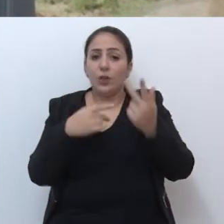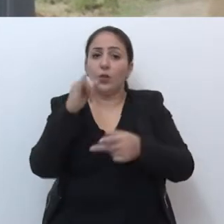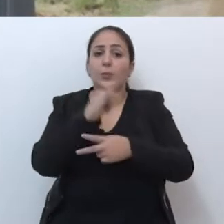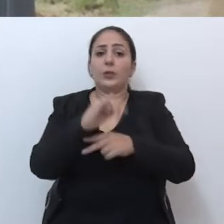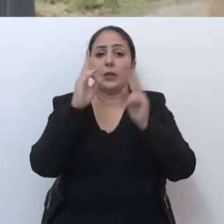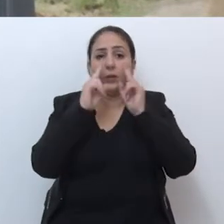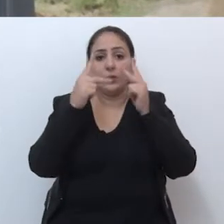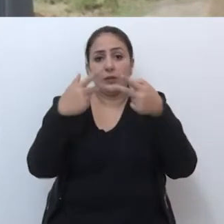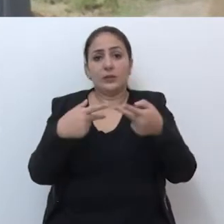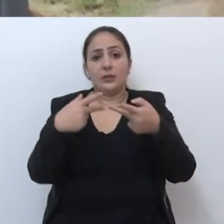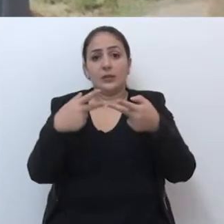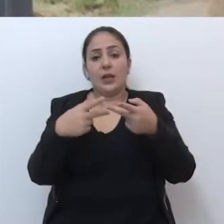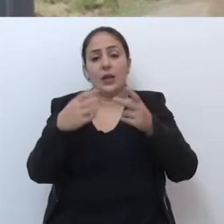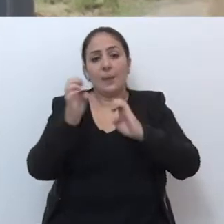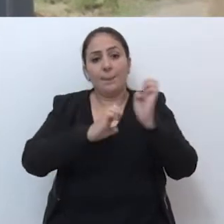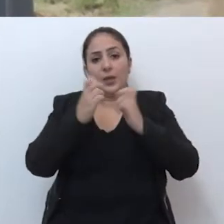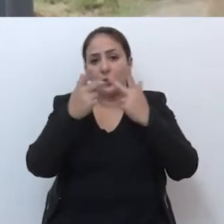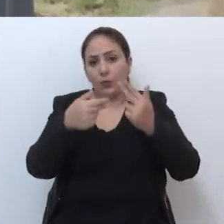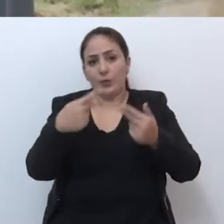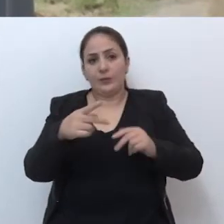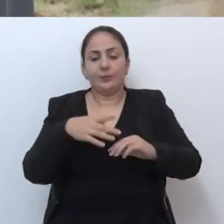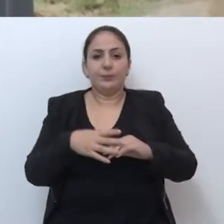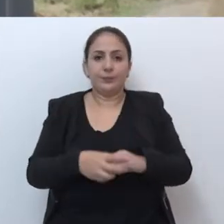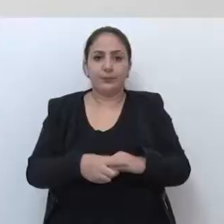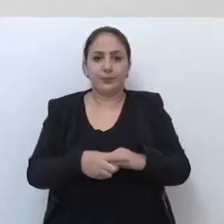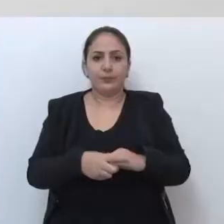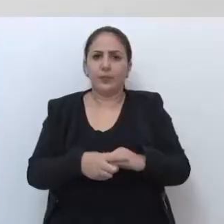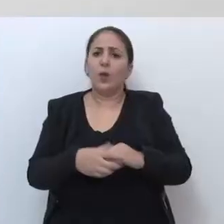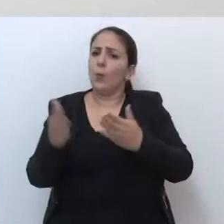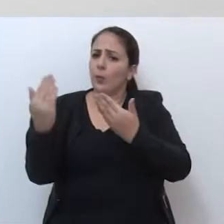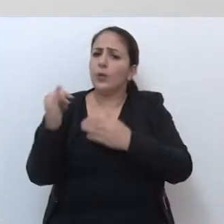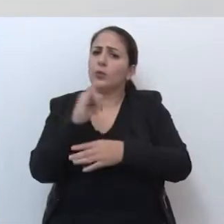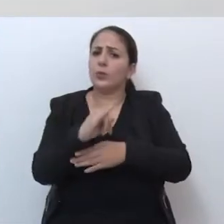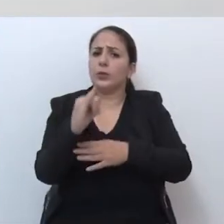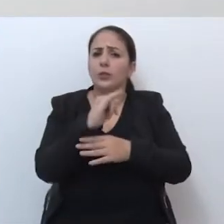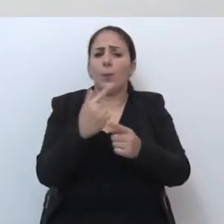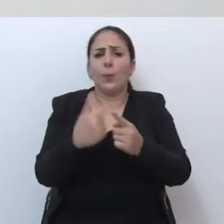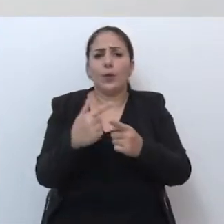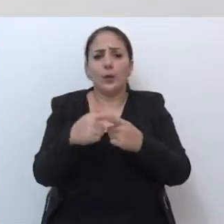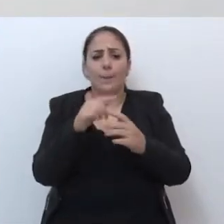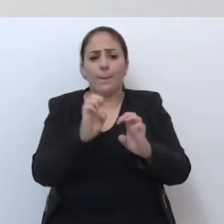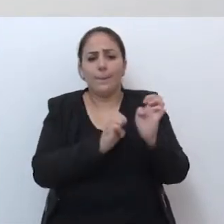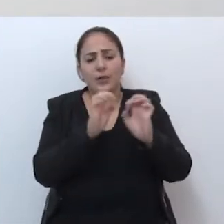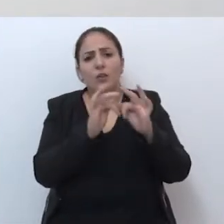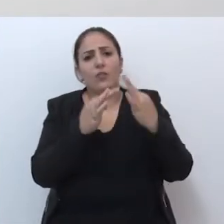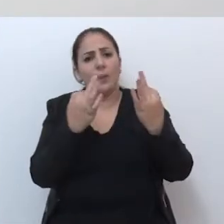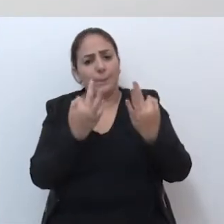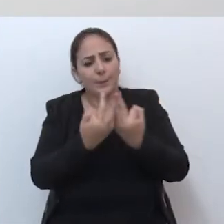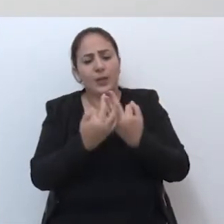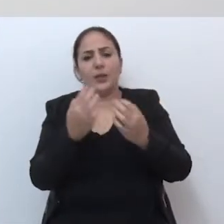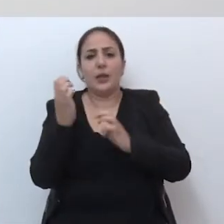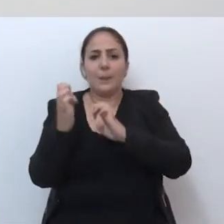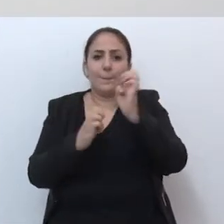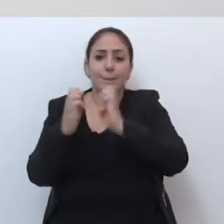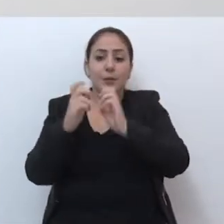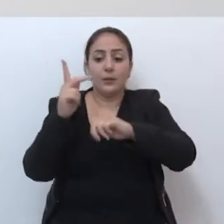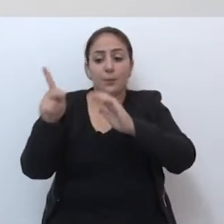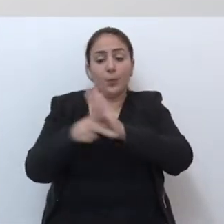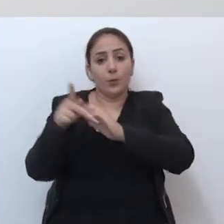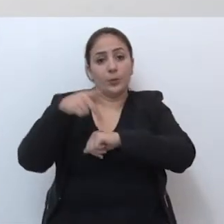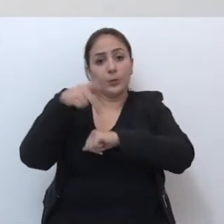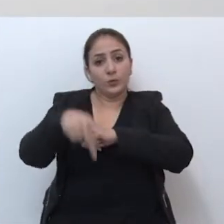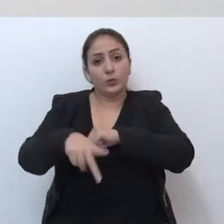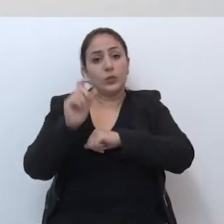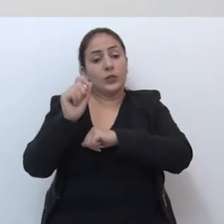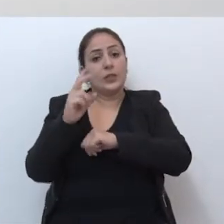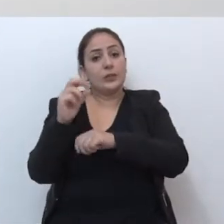de reconhecer empreendimentos como esse. É uma homenagem importante, porque é uma empresa familiar, uma empresa de Passo